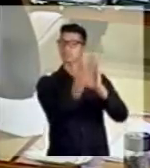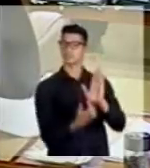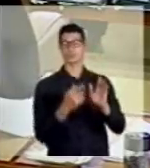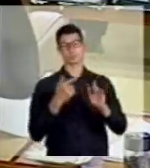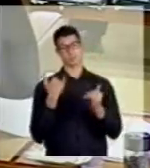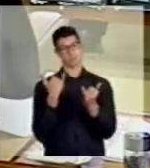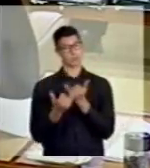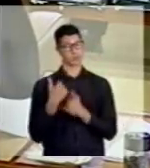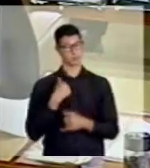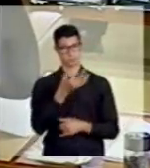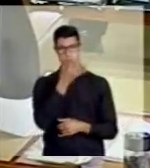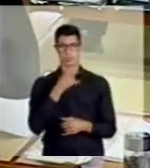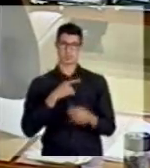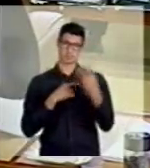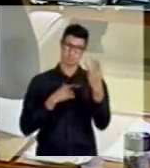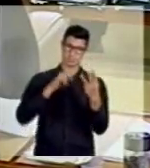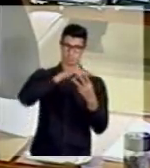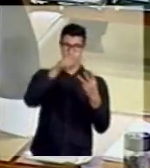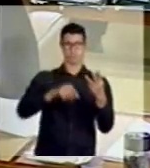menos três correntes